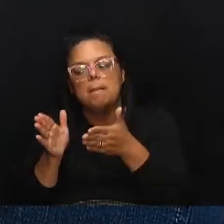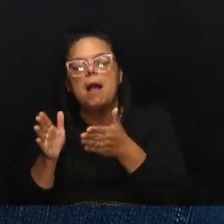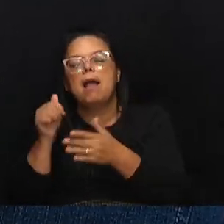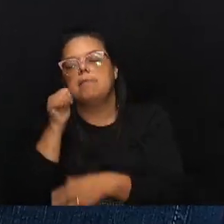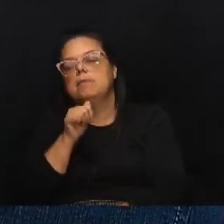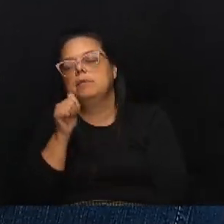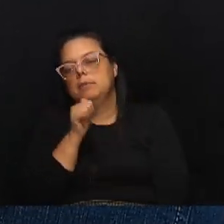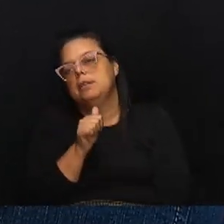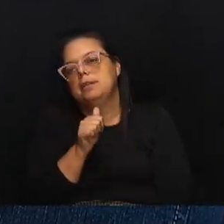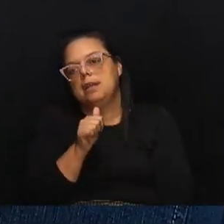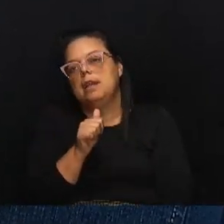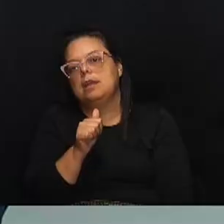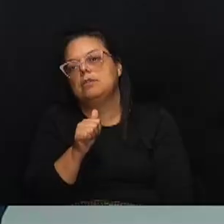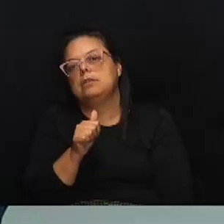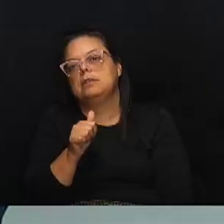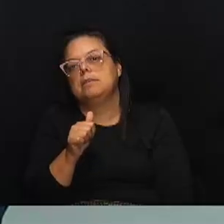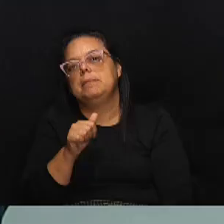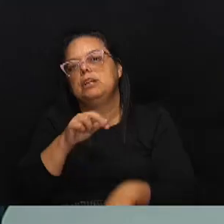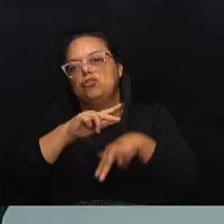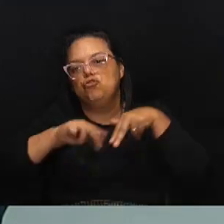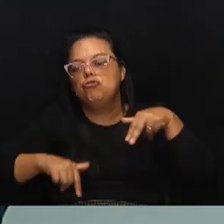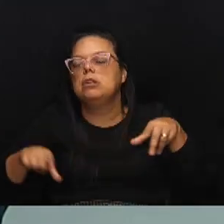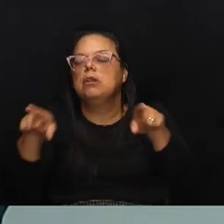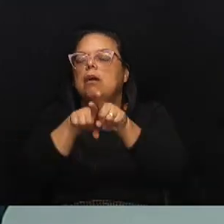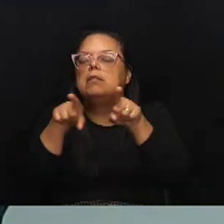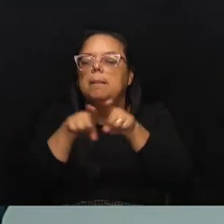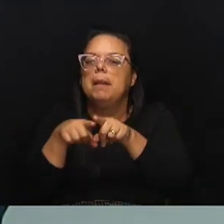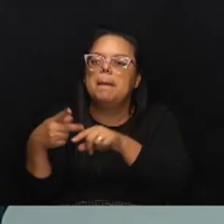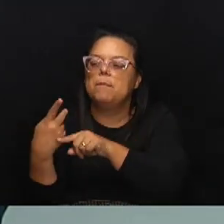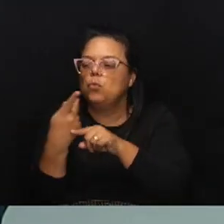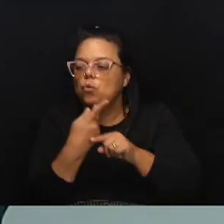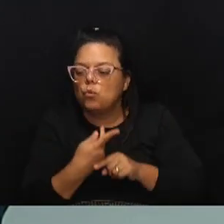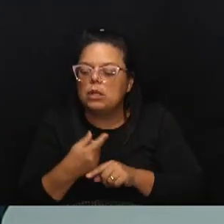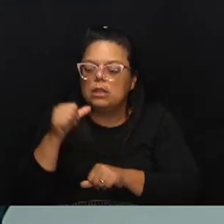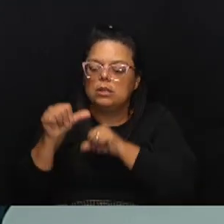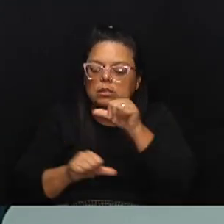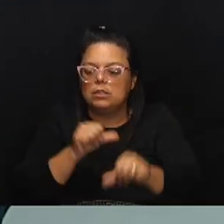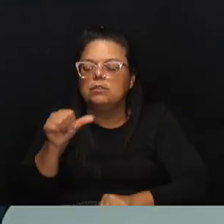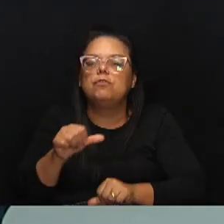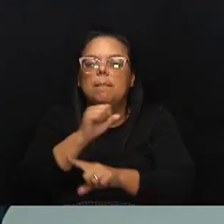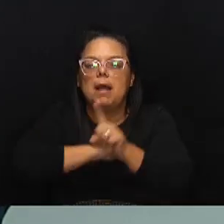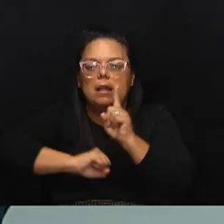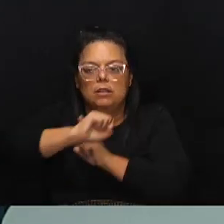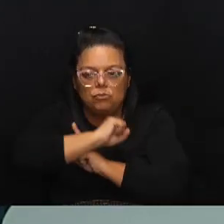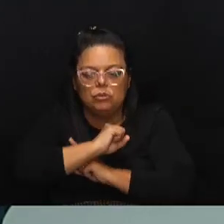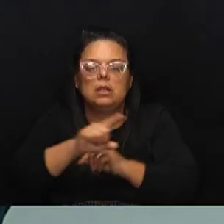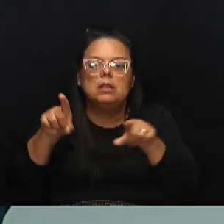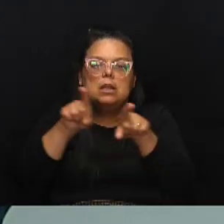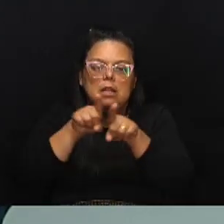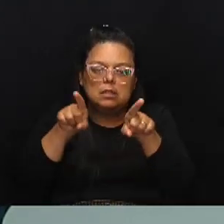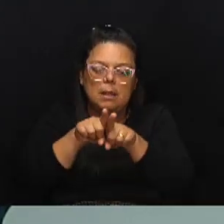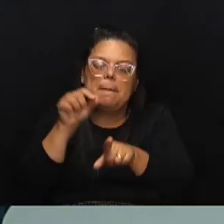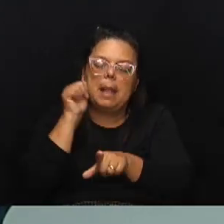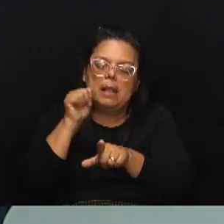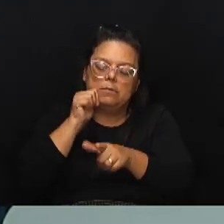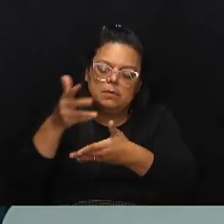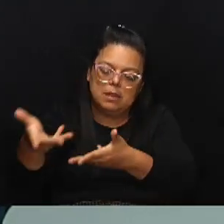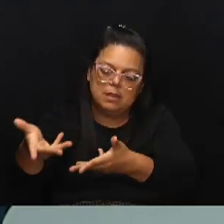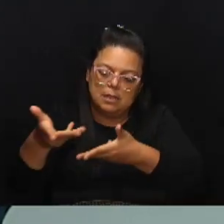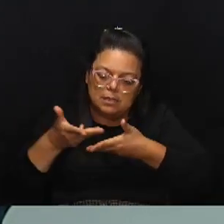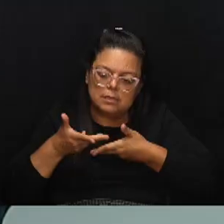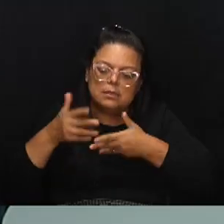mulher, das questões de gênero, procurando transformar um pouco essa sociedade para acolher melhor as mulheres no